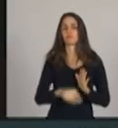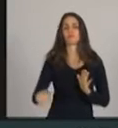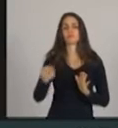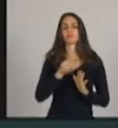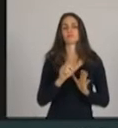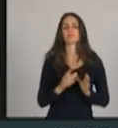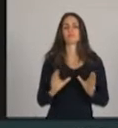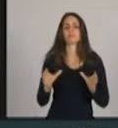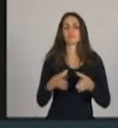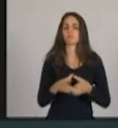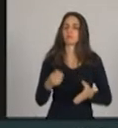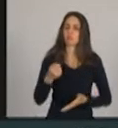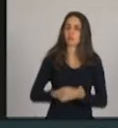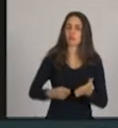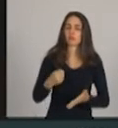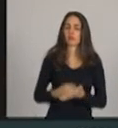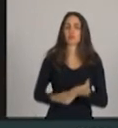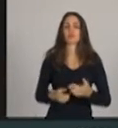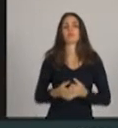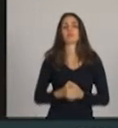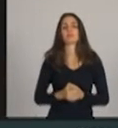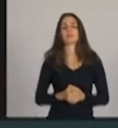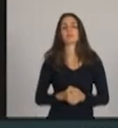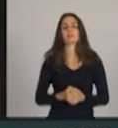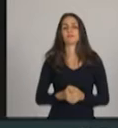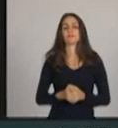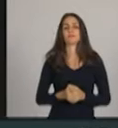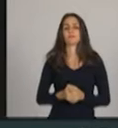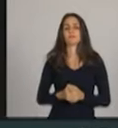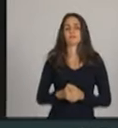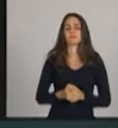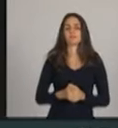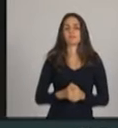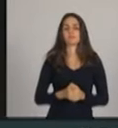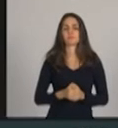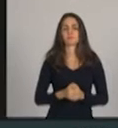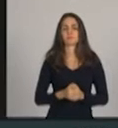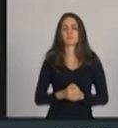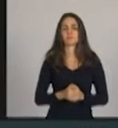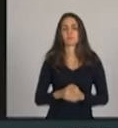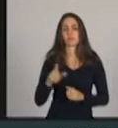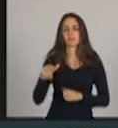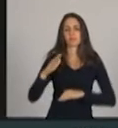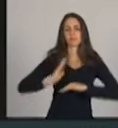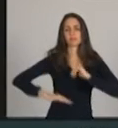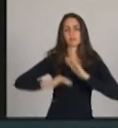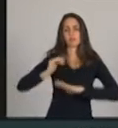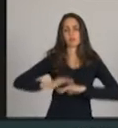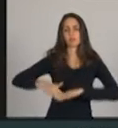esses guerreiros, essas guerreiras. São garis,